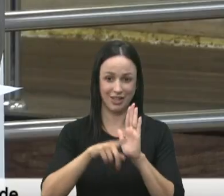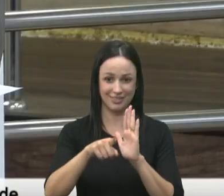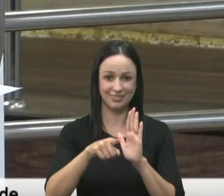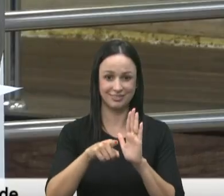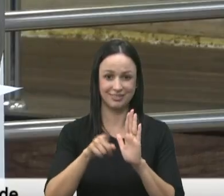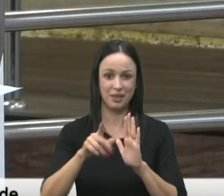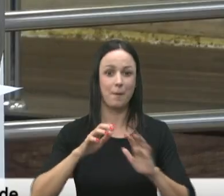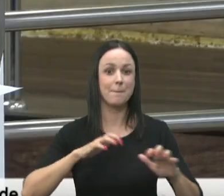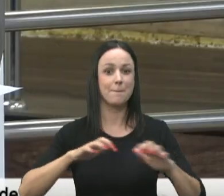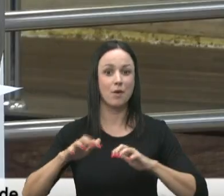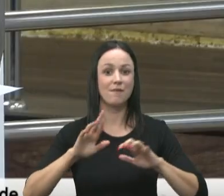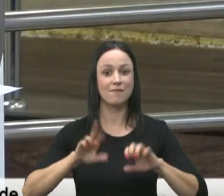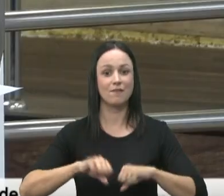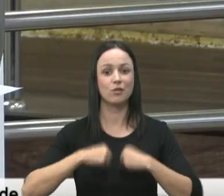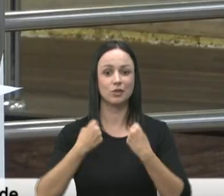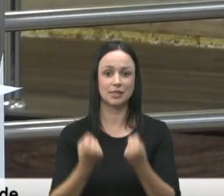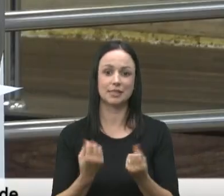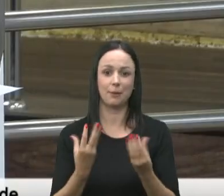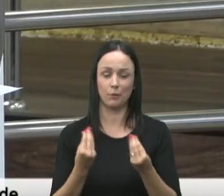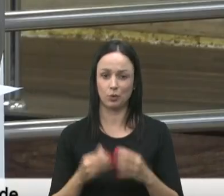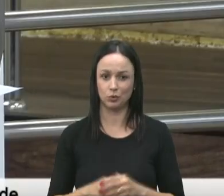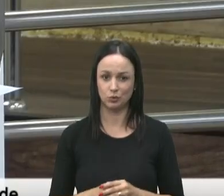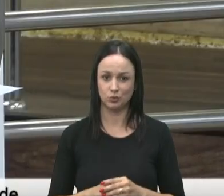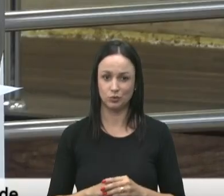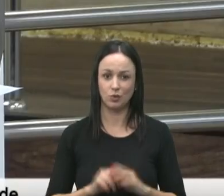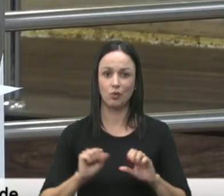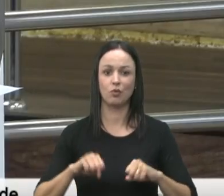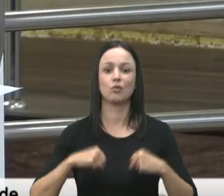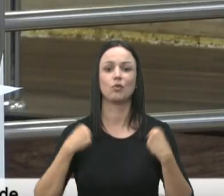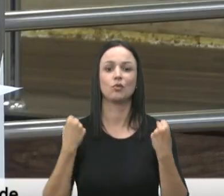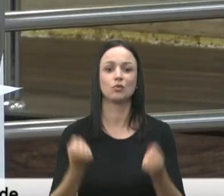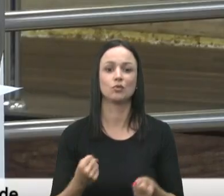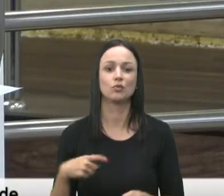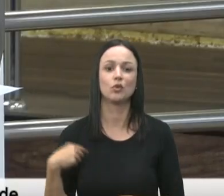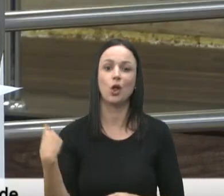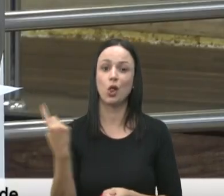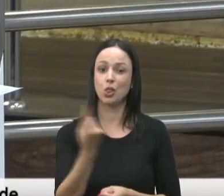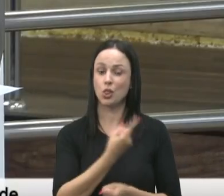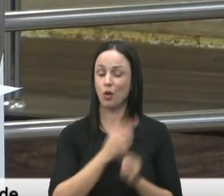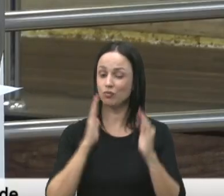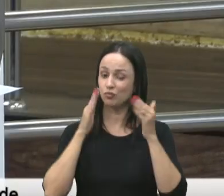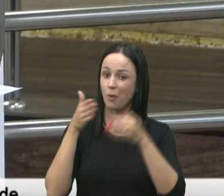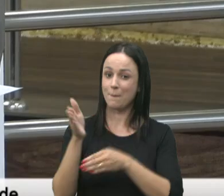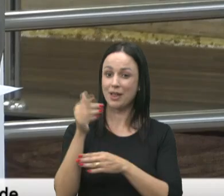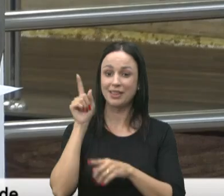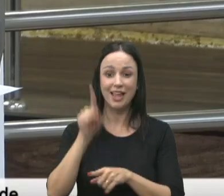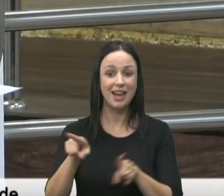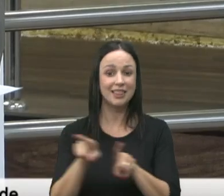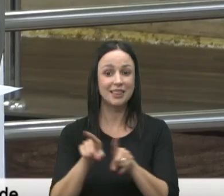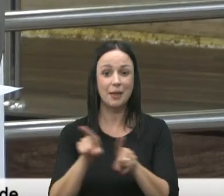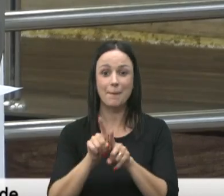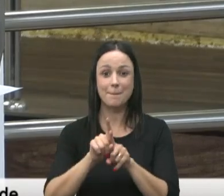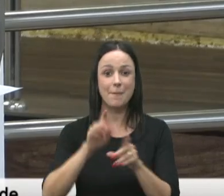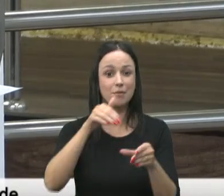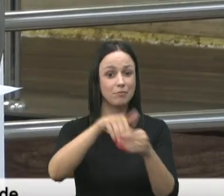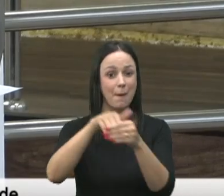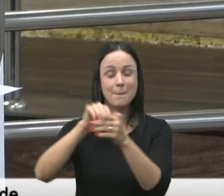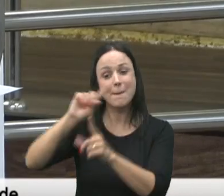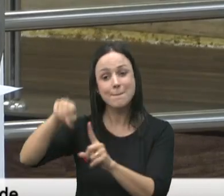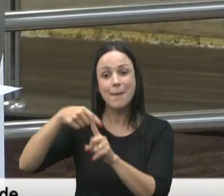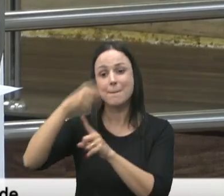que o movimento vai se fortalecer muito. A fortalecer as nossas bandeiras, a eleger mais e mais